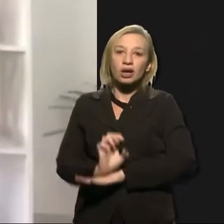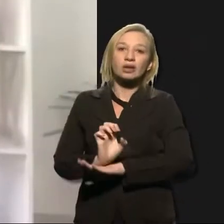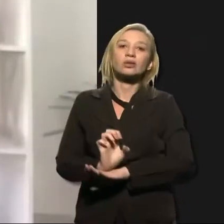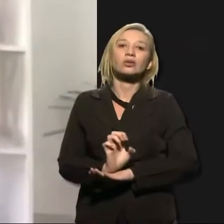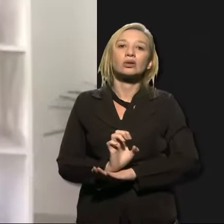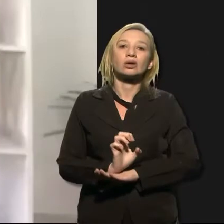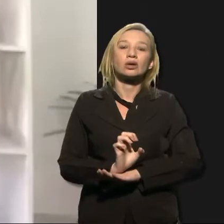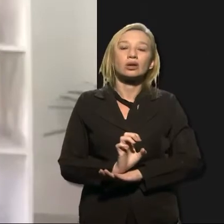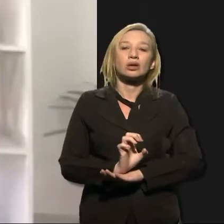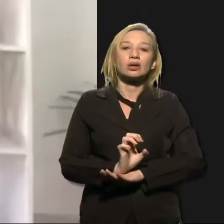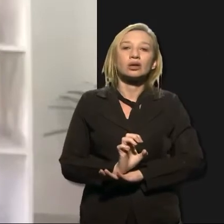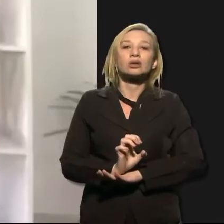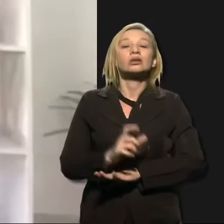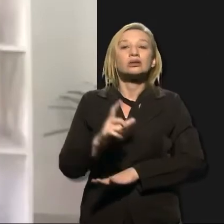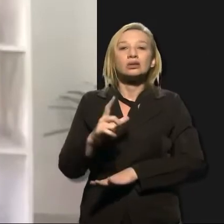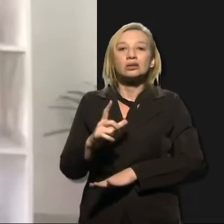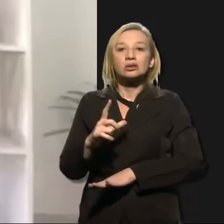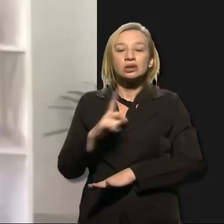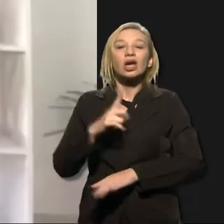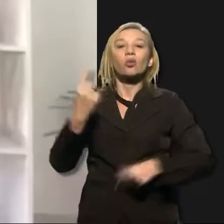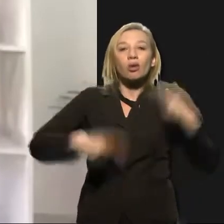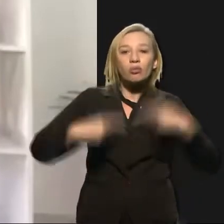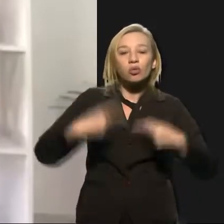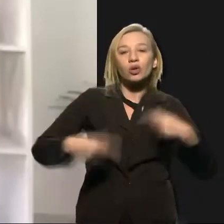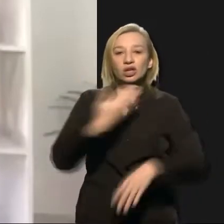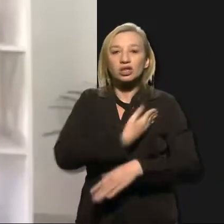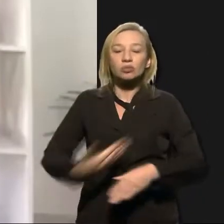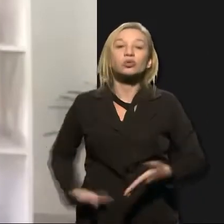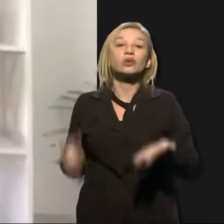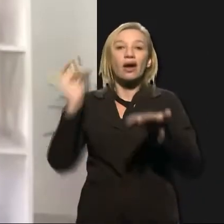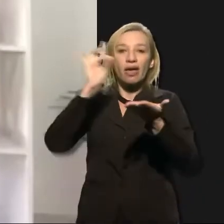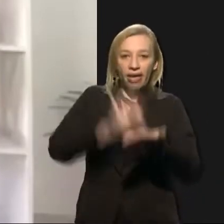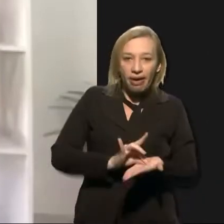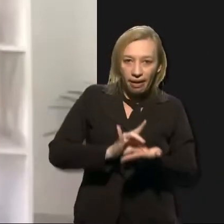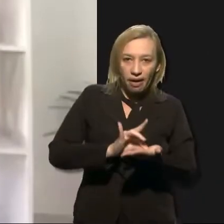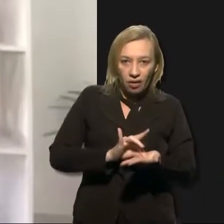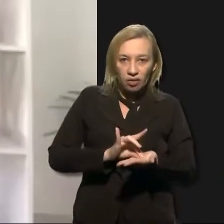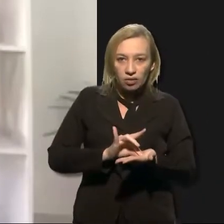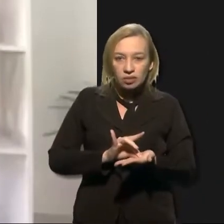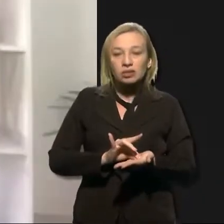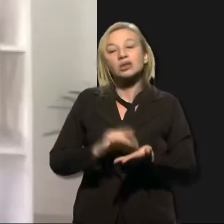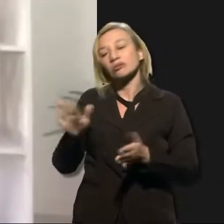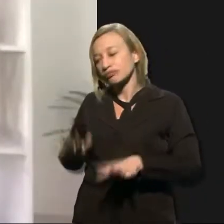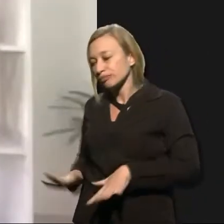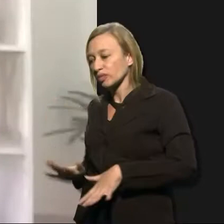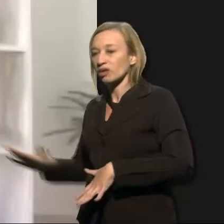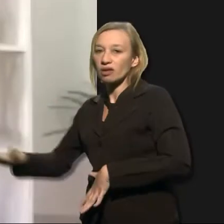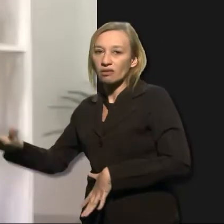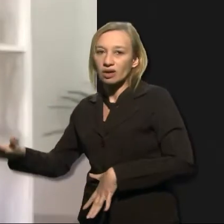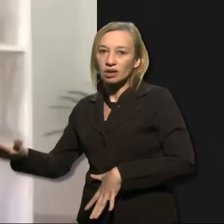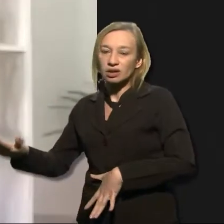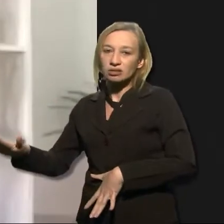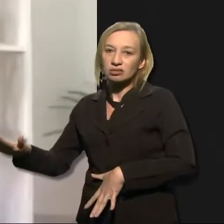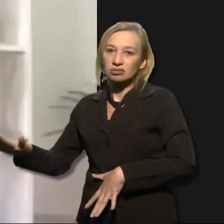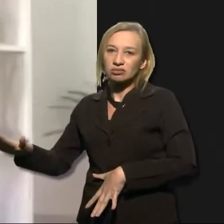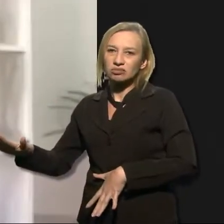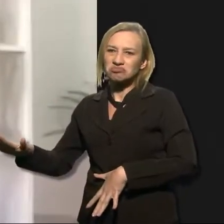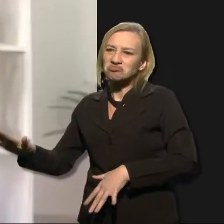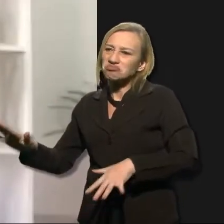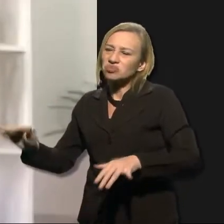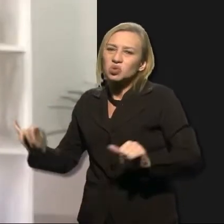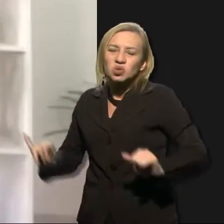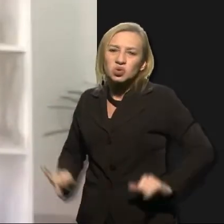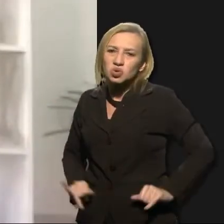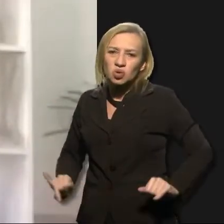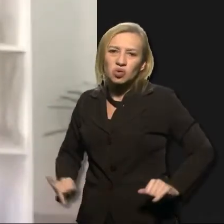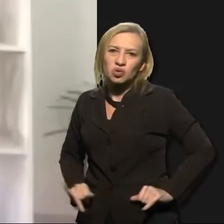real do governo do Estado ter em mãos uma política pública real para que a